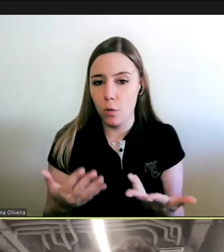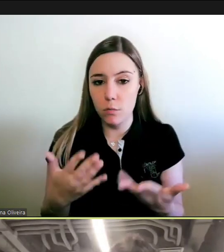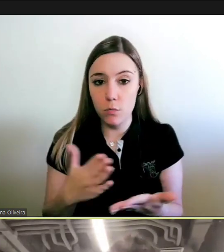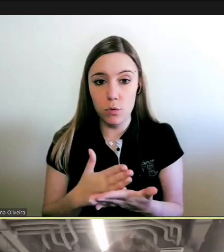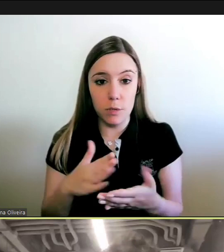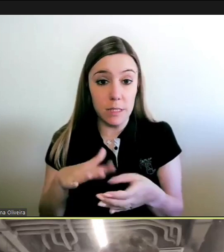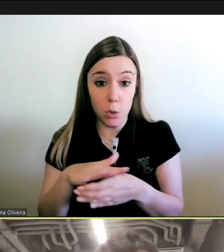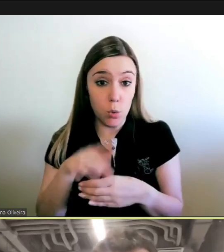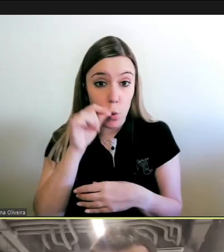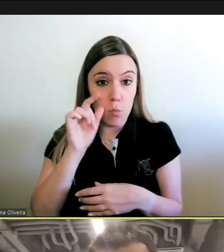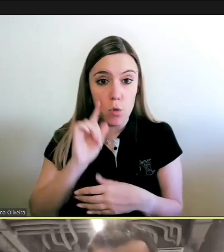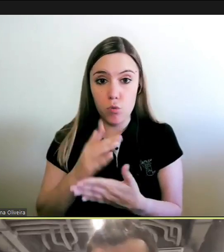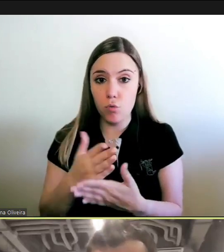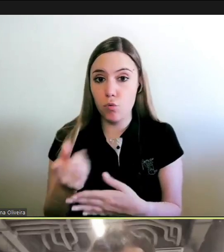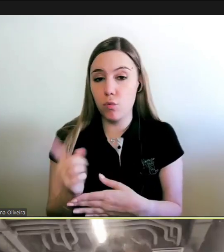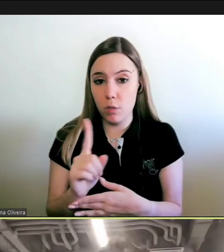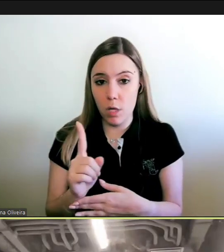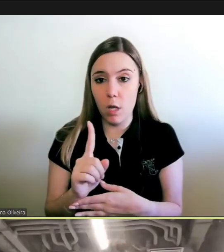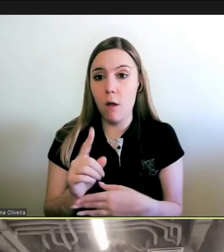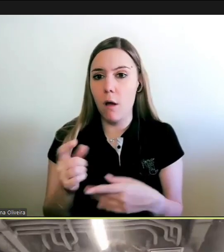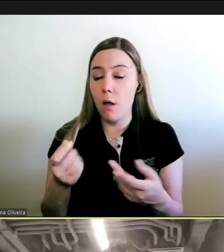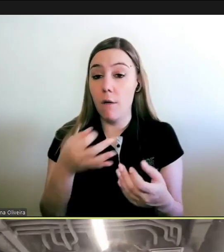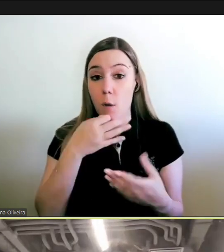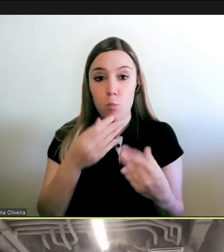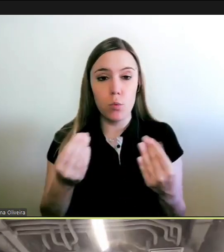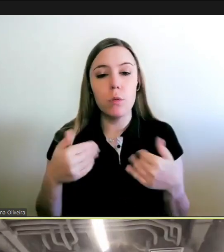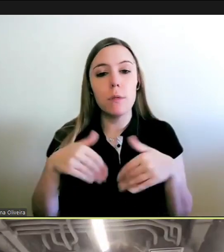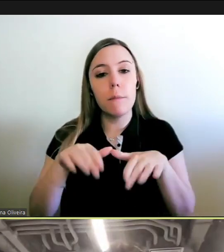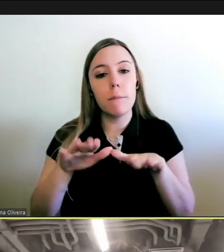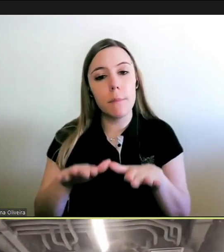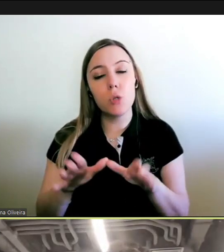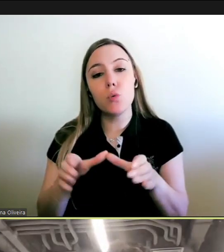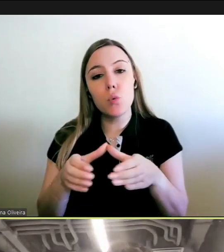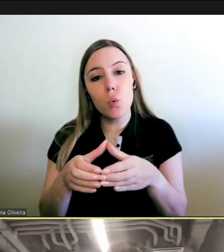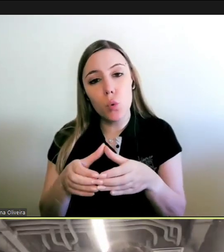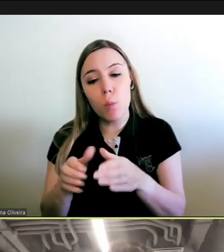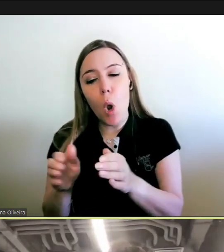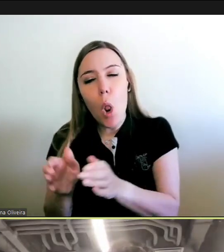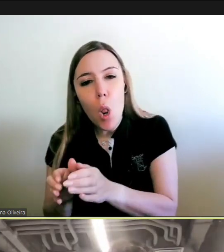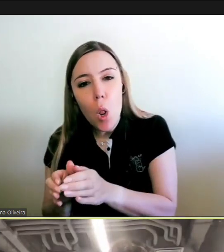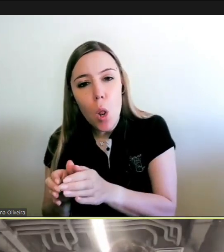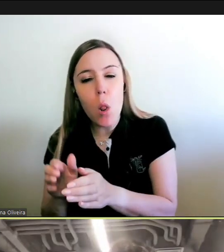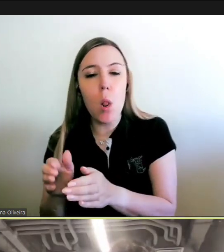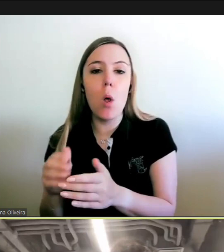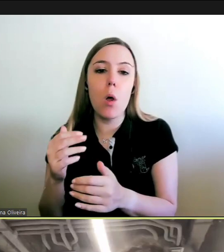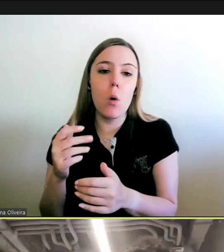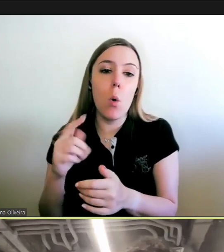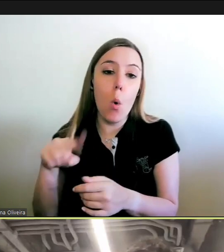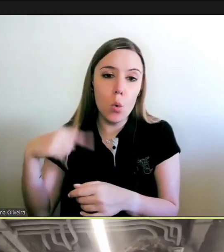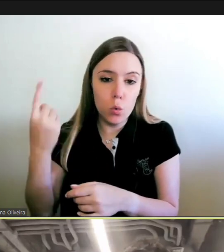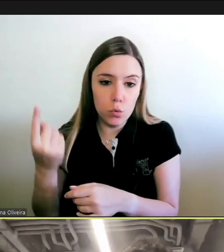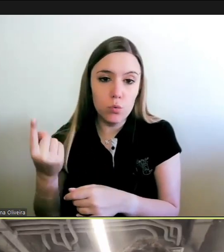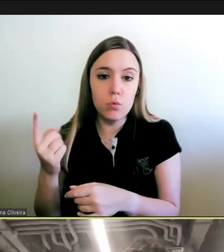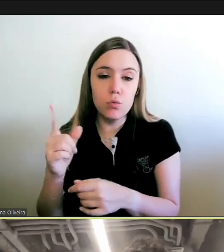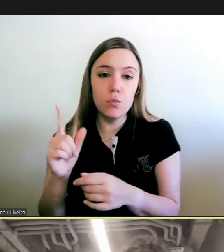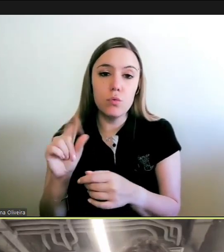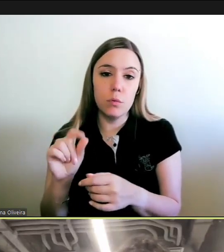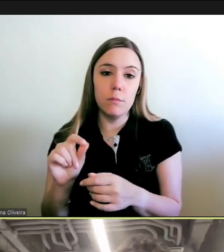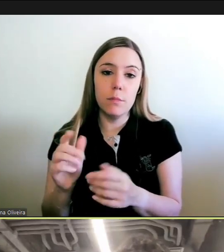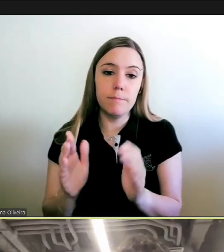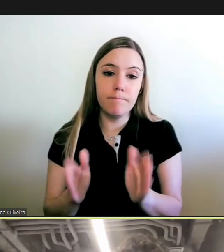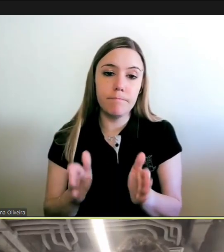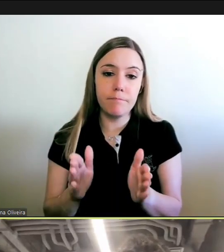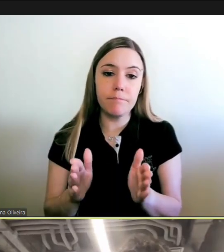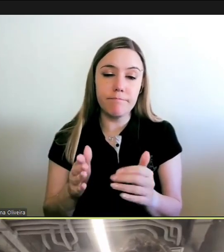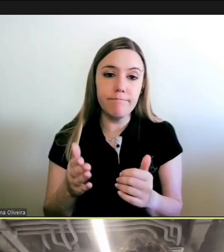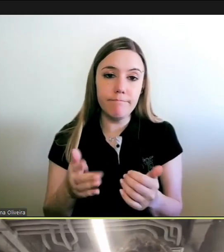de género, que aqui temos discutido bastante, mas de outros grupos minoritários que também precisam de igual